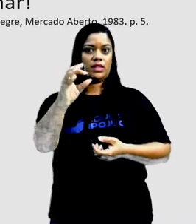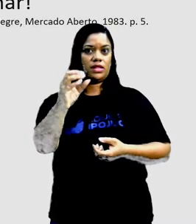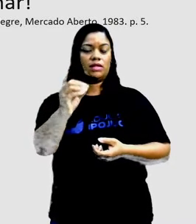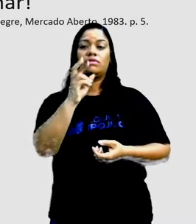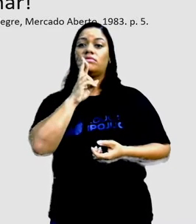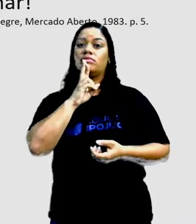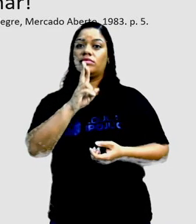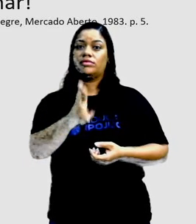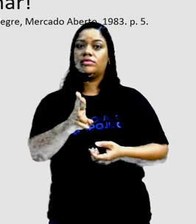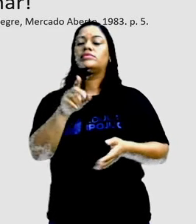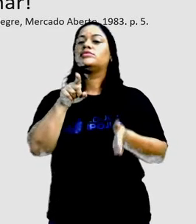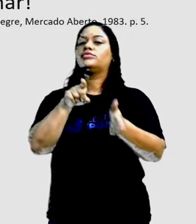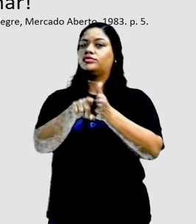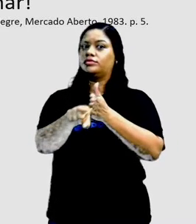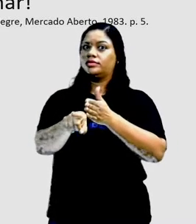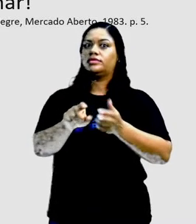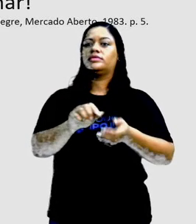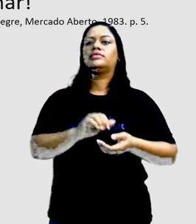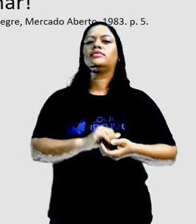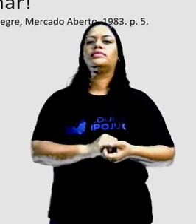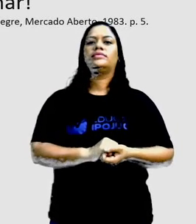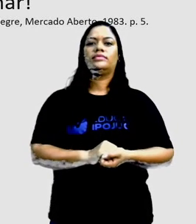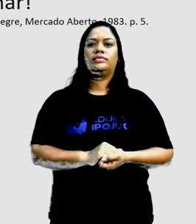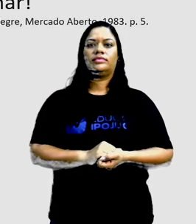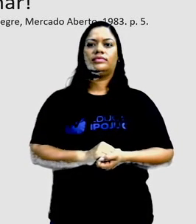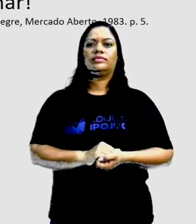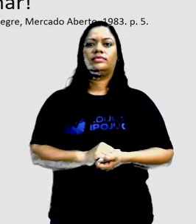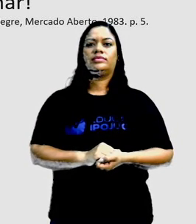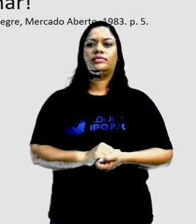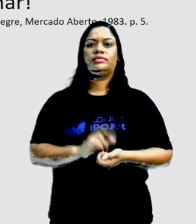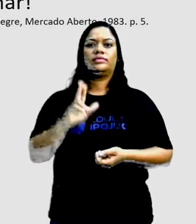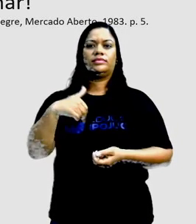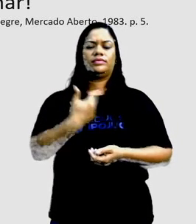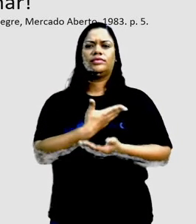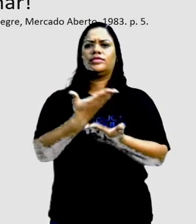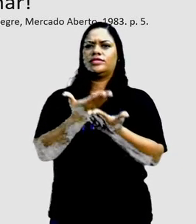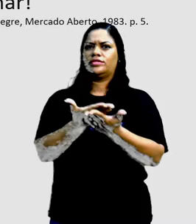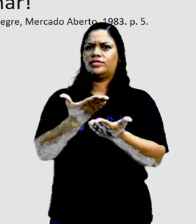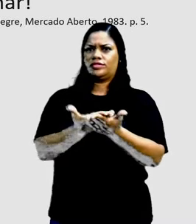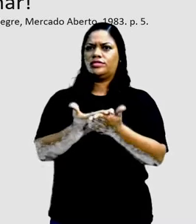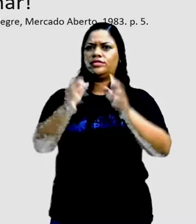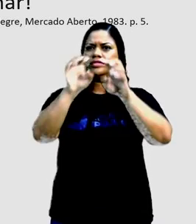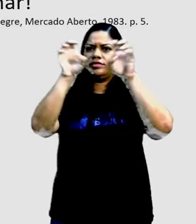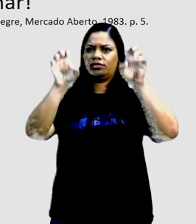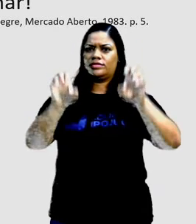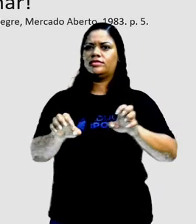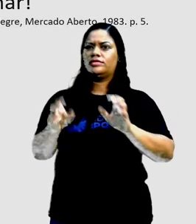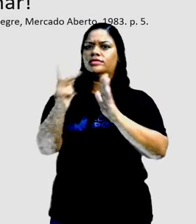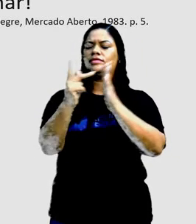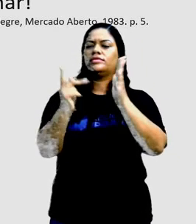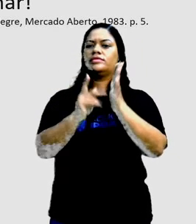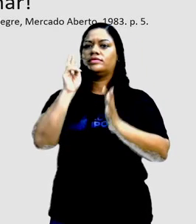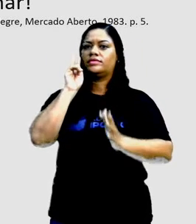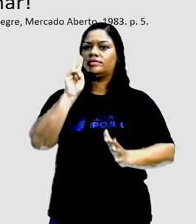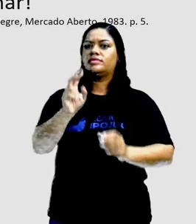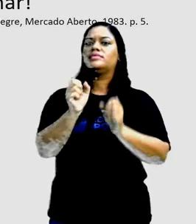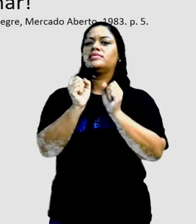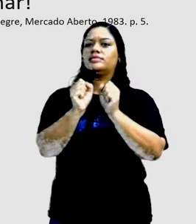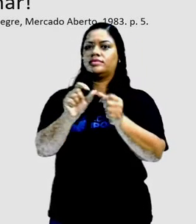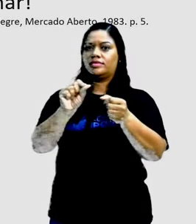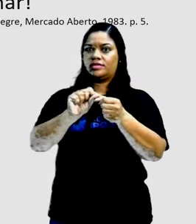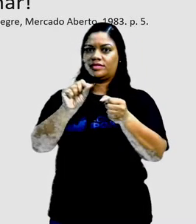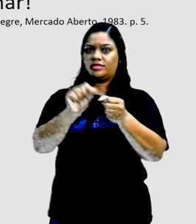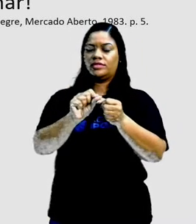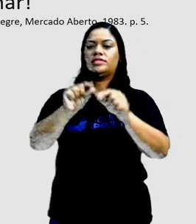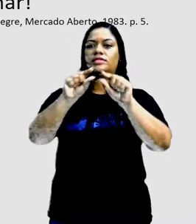vão responder as questões que seguem. Nós estudamos a estrutura de um poema e vimos que ele pode ser